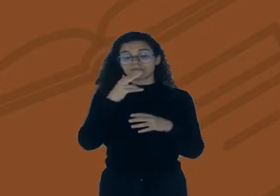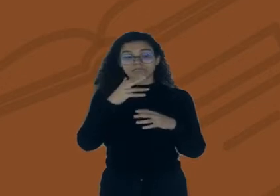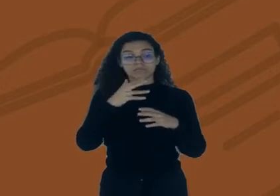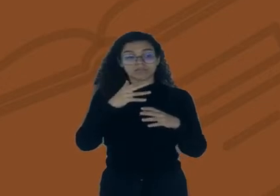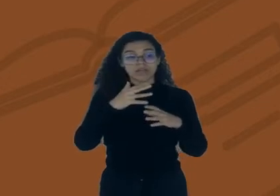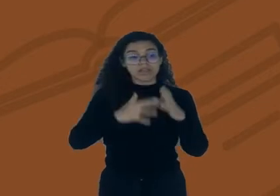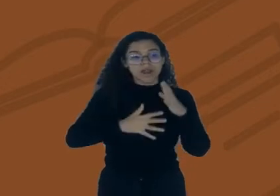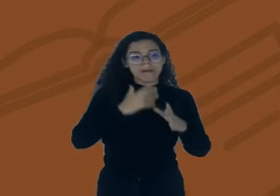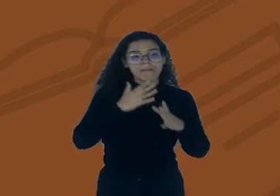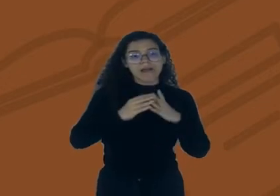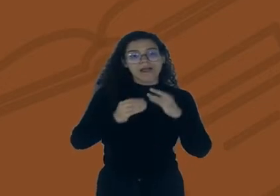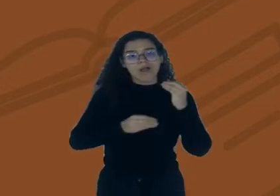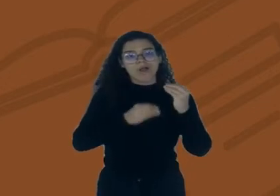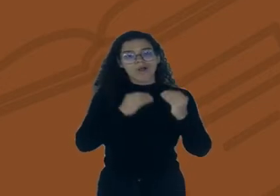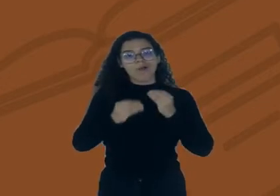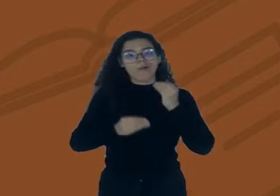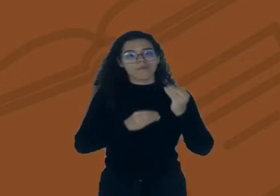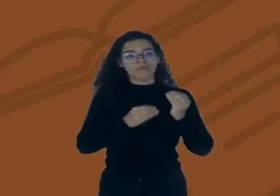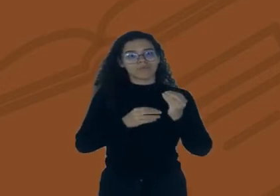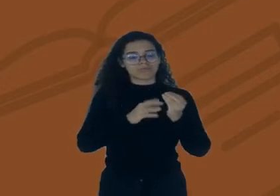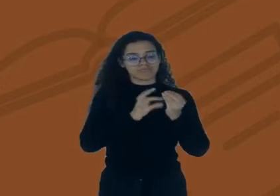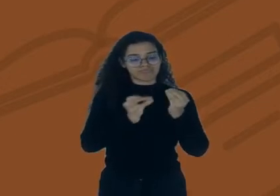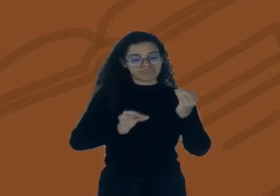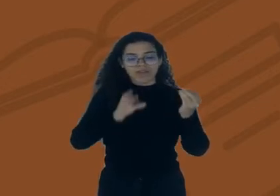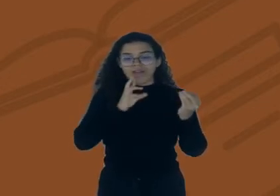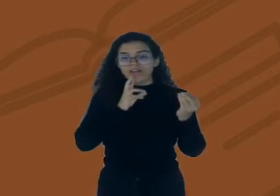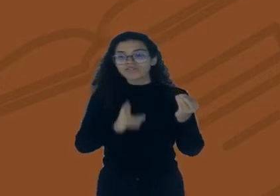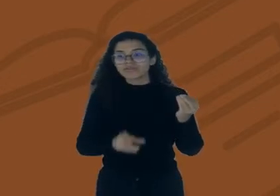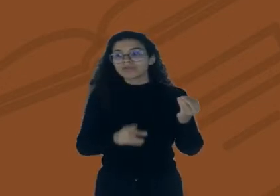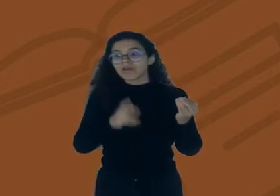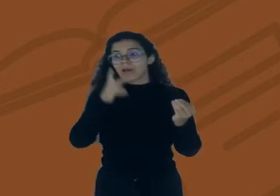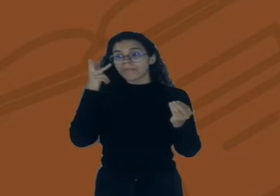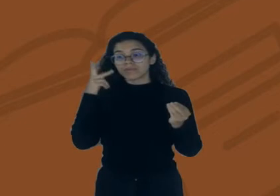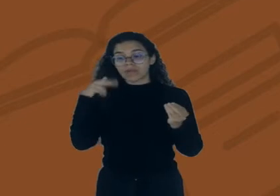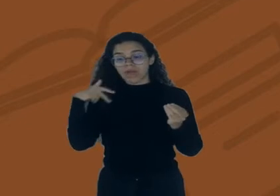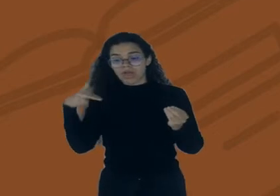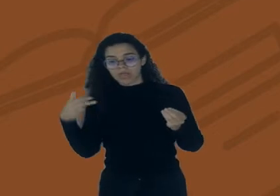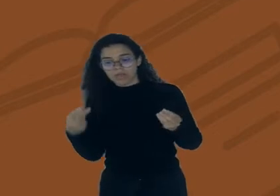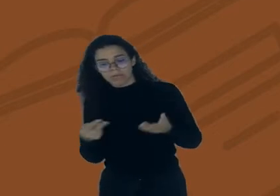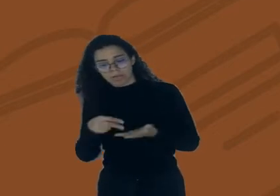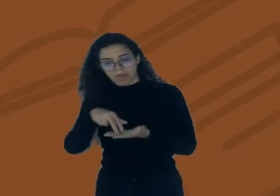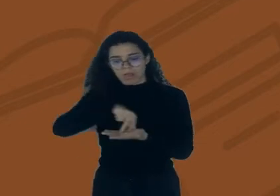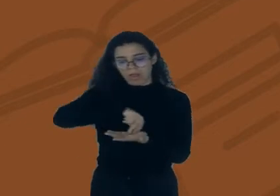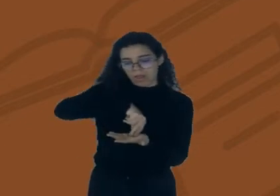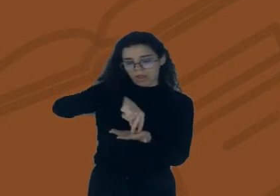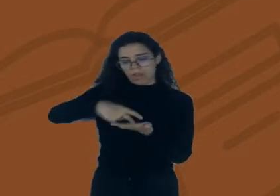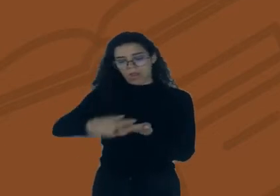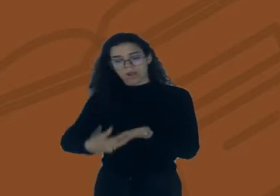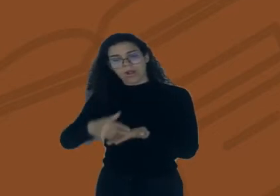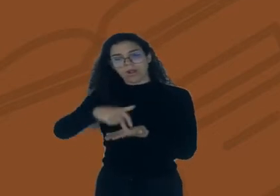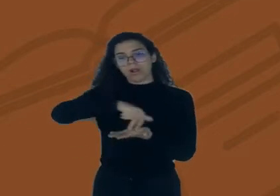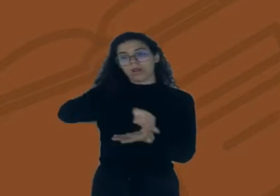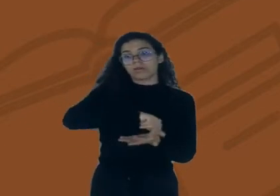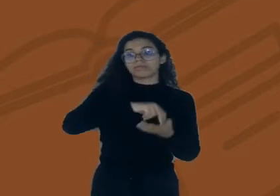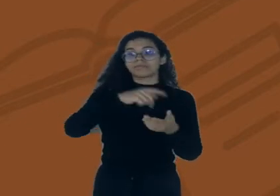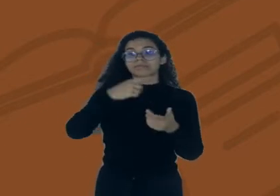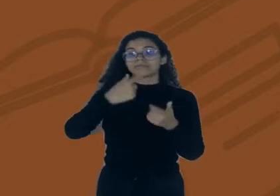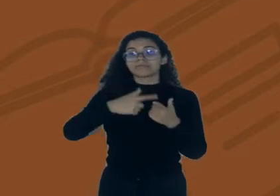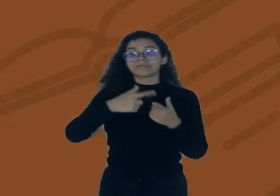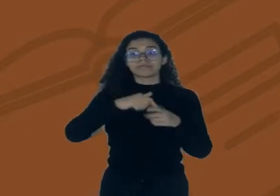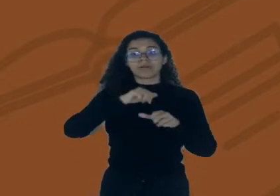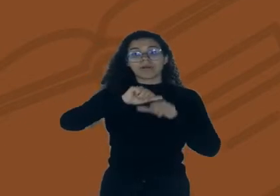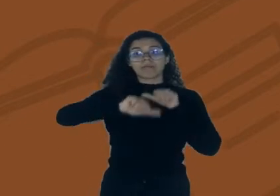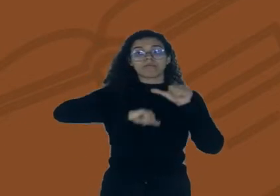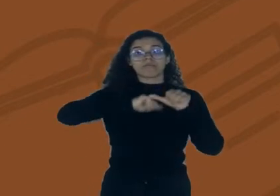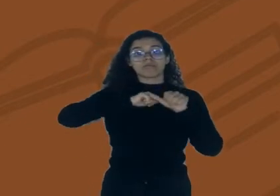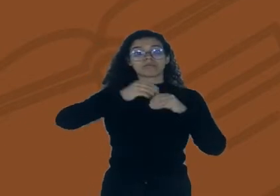impulso nervoso. E as pessoas começam a ter um andar um pouco cambaleando. Porque está